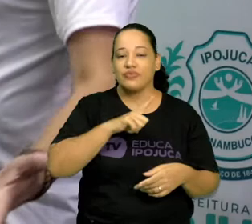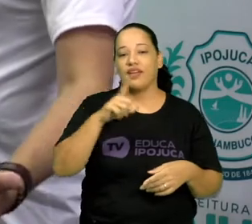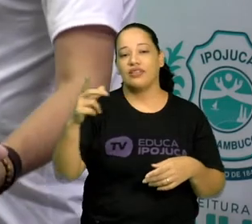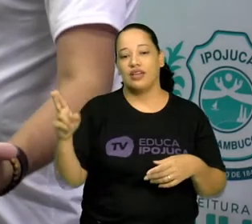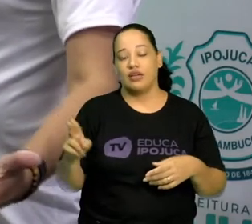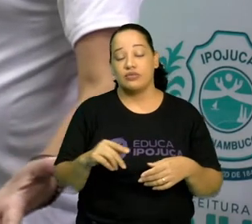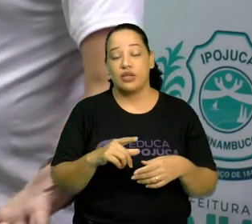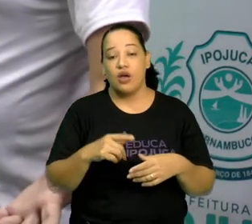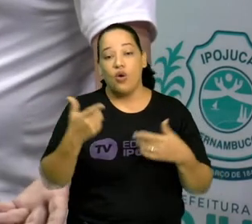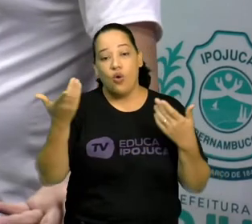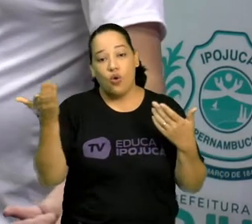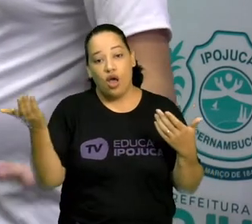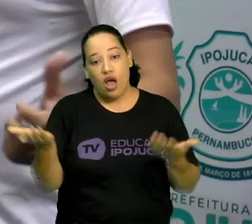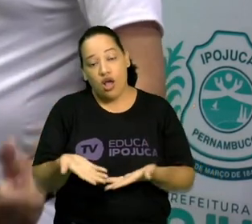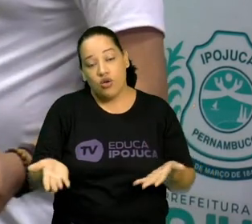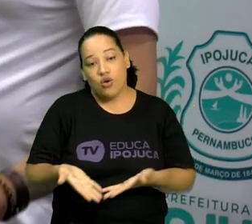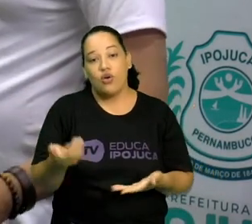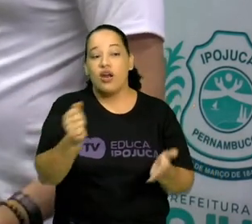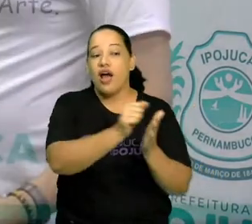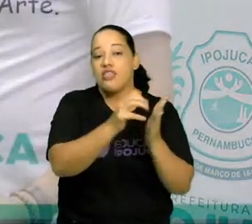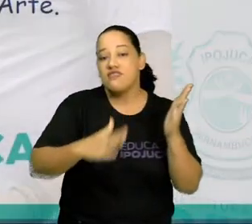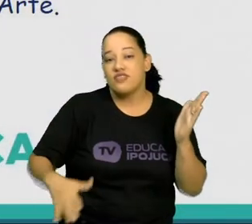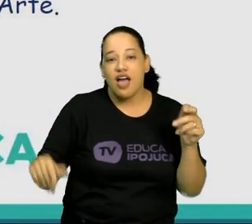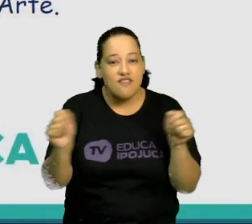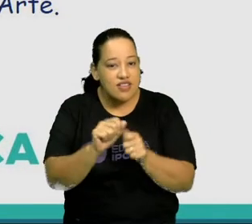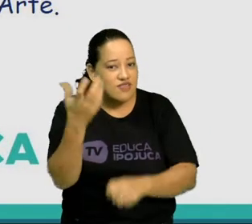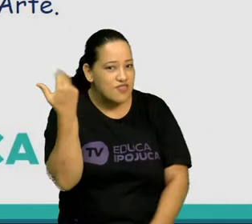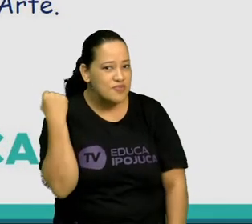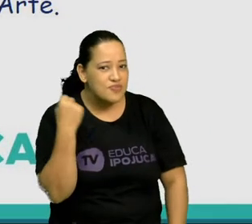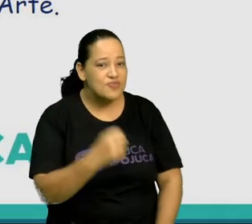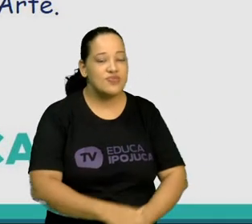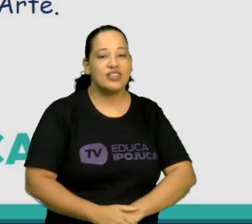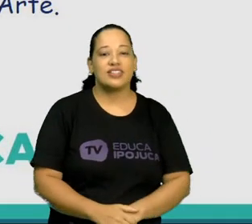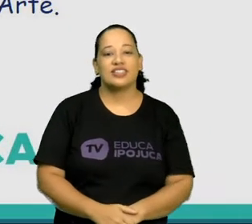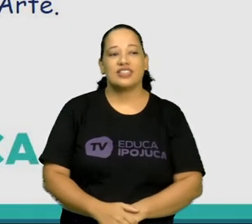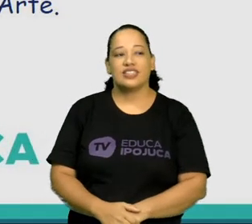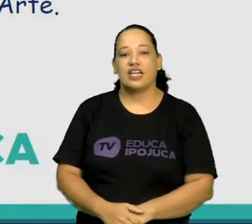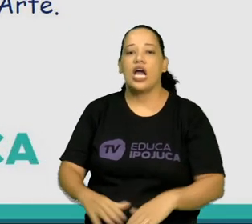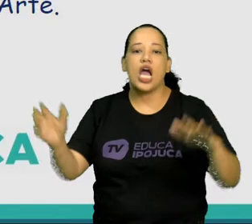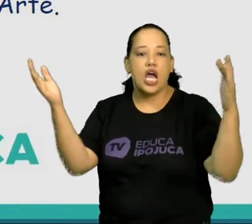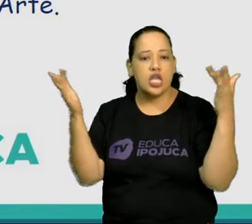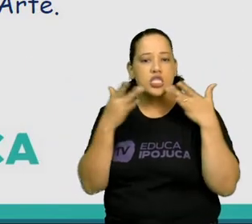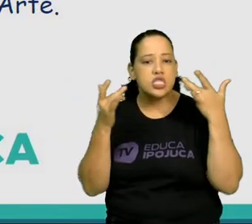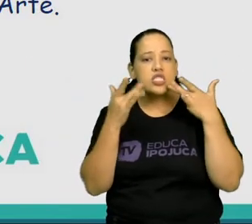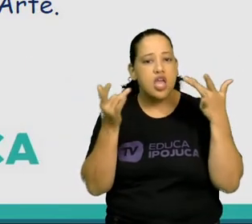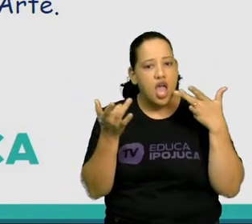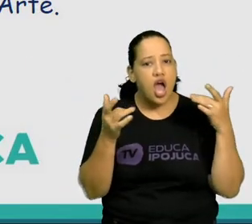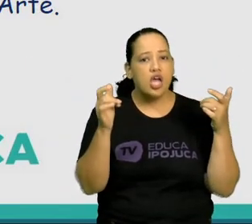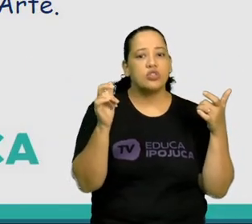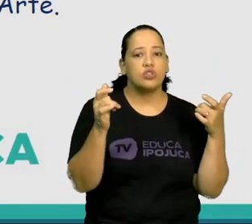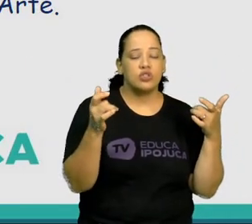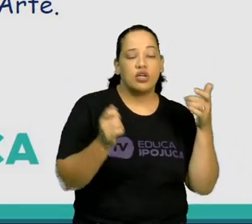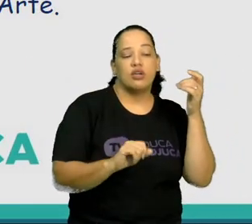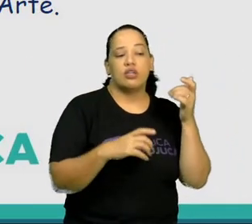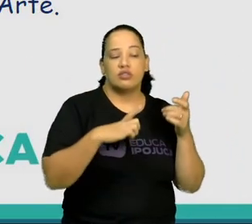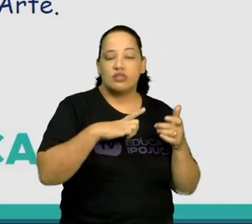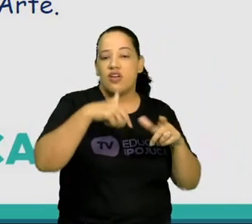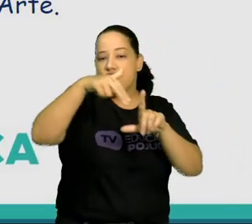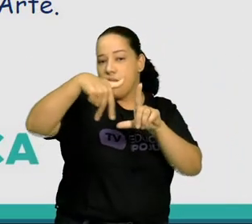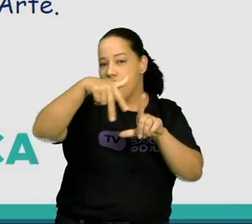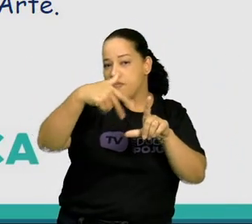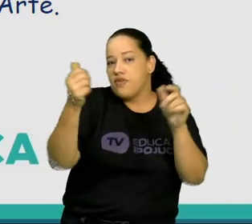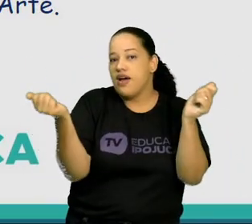a atividade que a gente precisa, né? Bora lá, vamos fazer? Bora fazer um teatro de formas animadas? Você